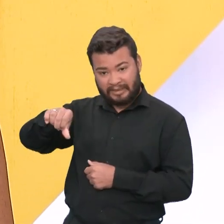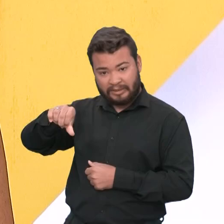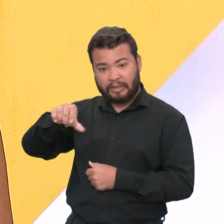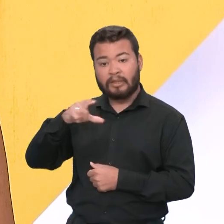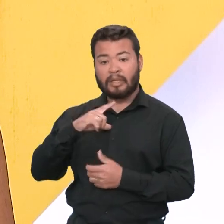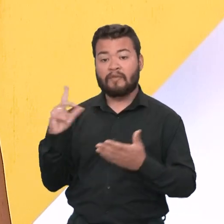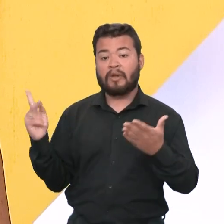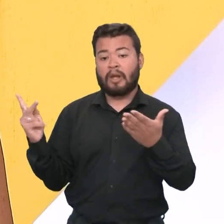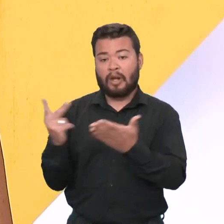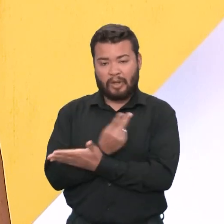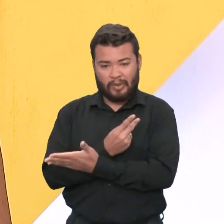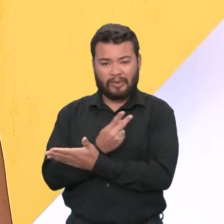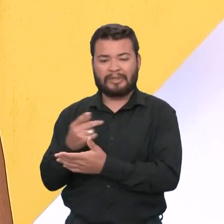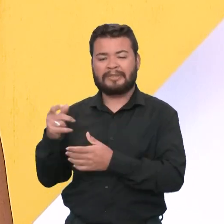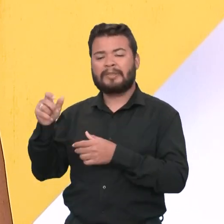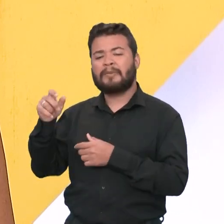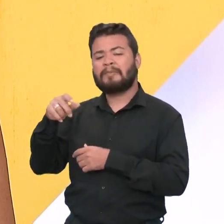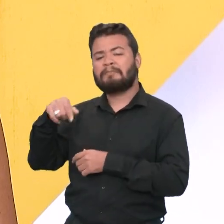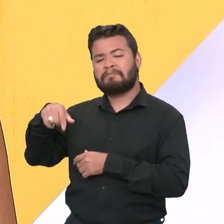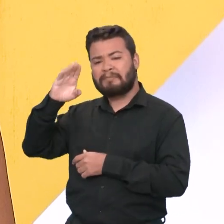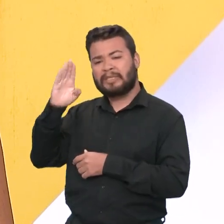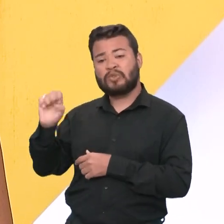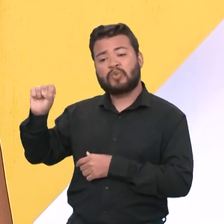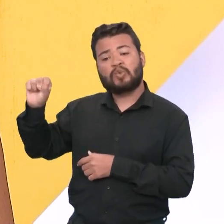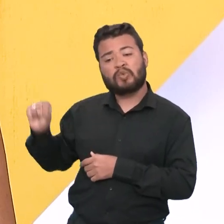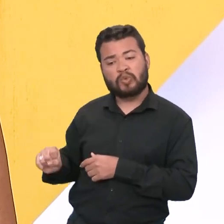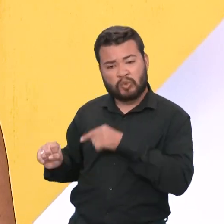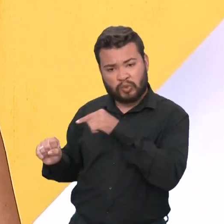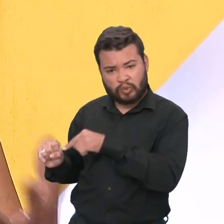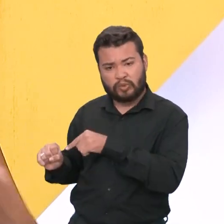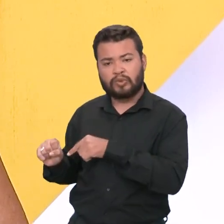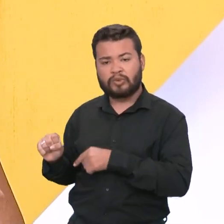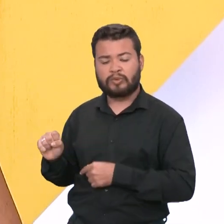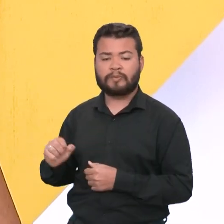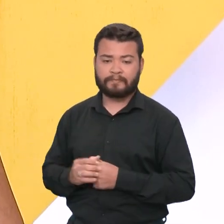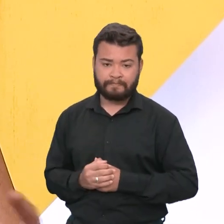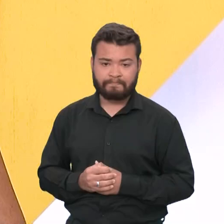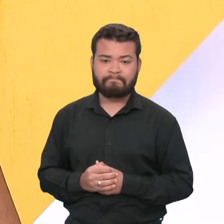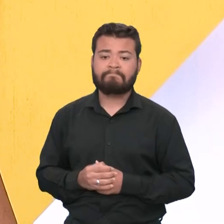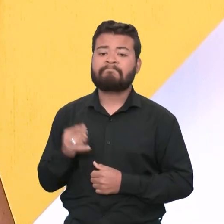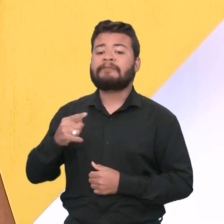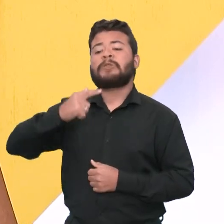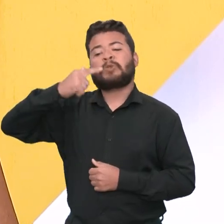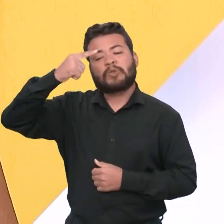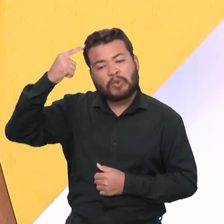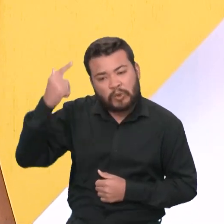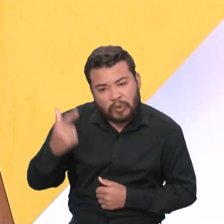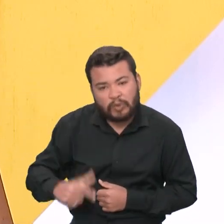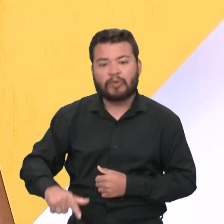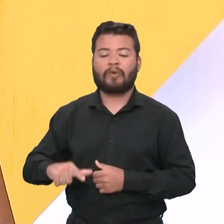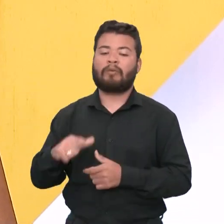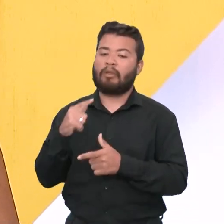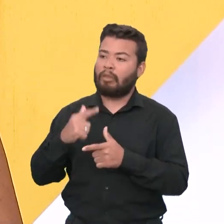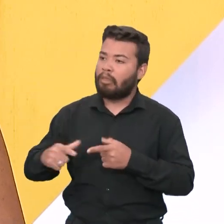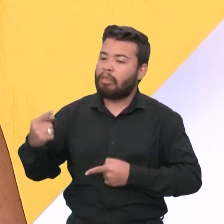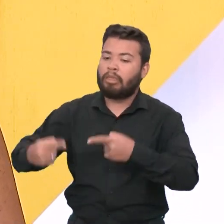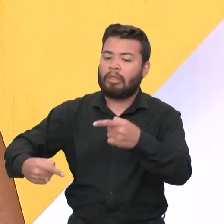Choclen, lá no sul do país. E volta de novo essa repercussão toda. E o que é esse caso,